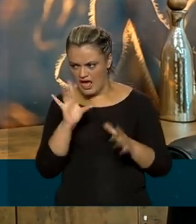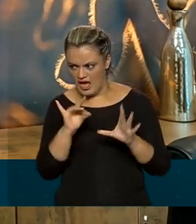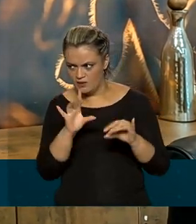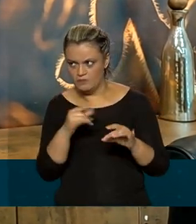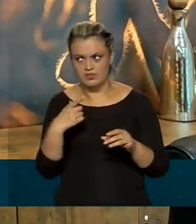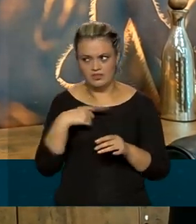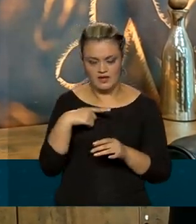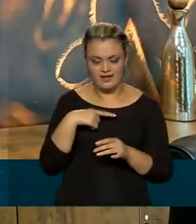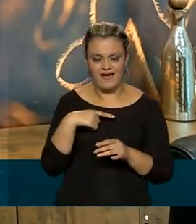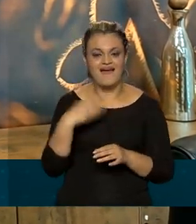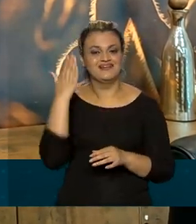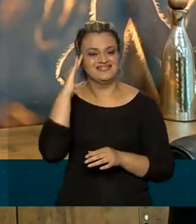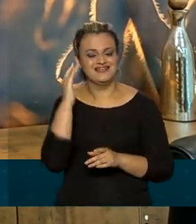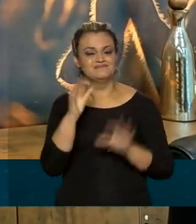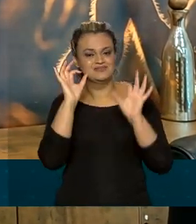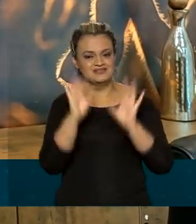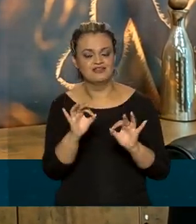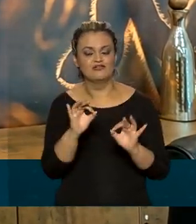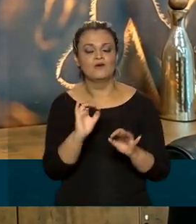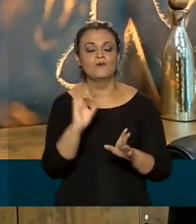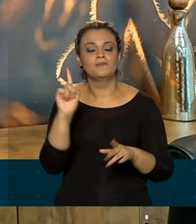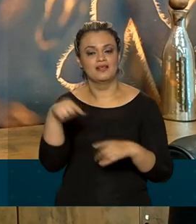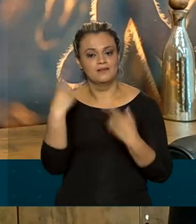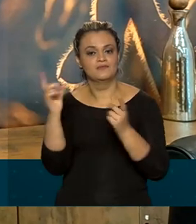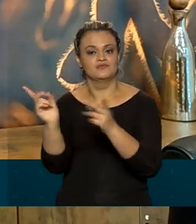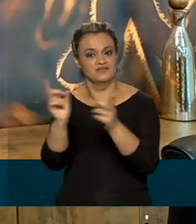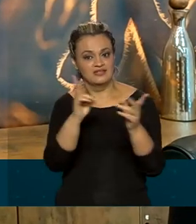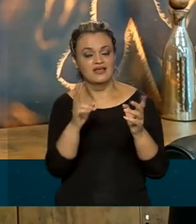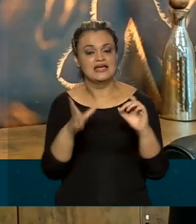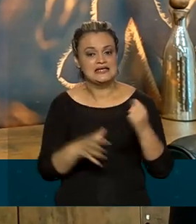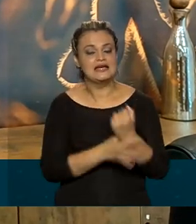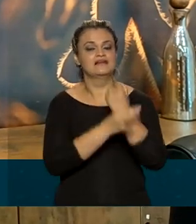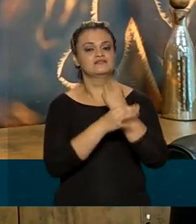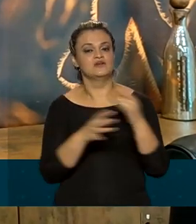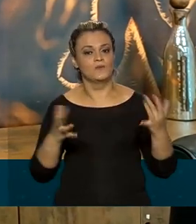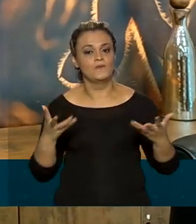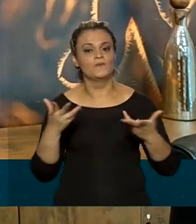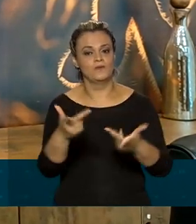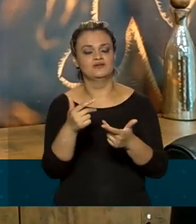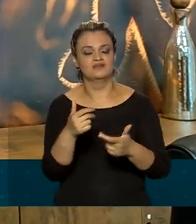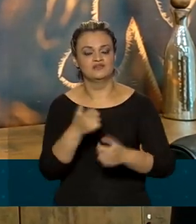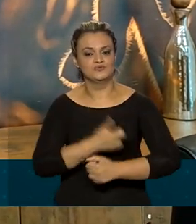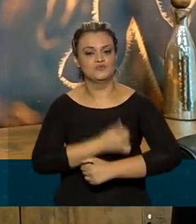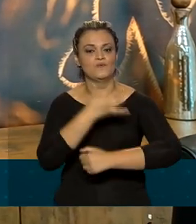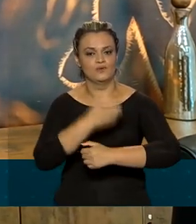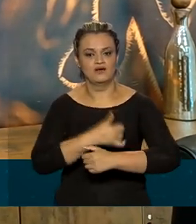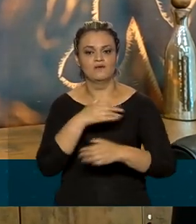de transparência durante a comercialização, garante também a qualidade do grão no momento do armazenamento. aí aí aí